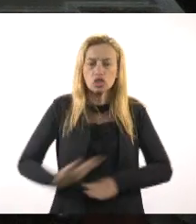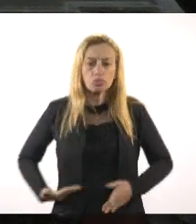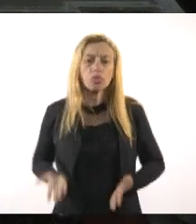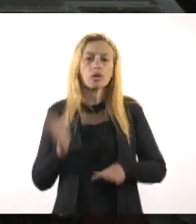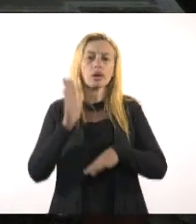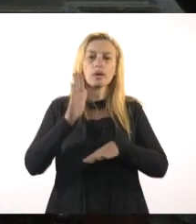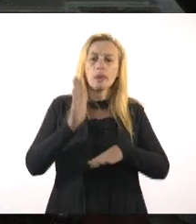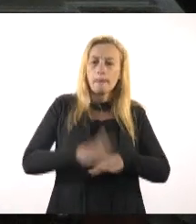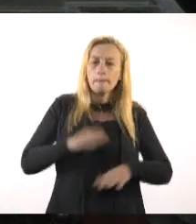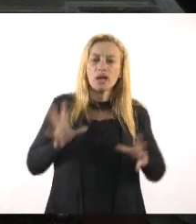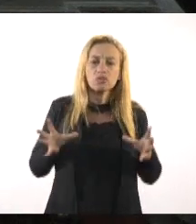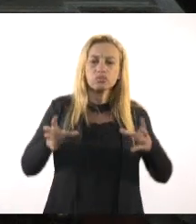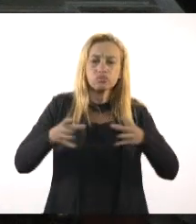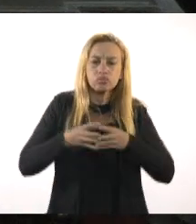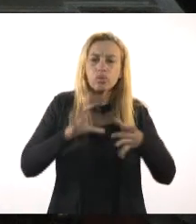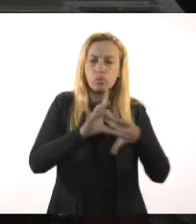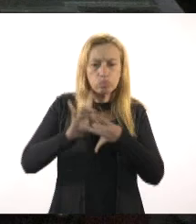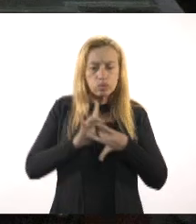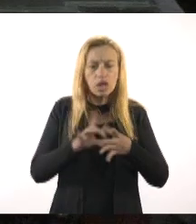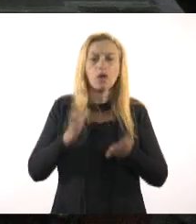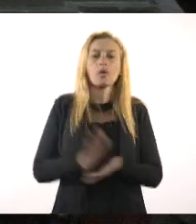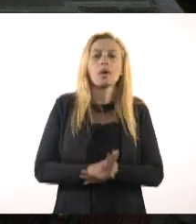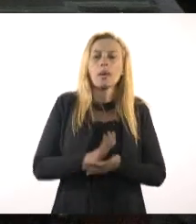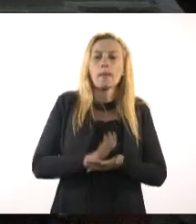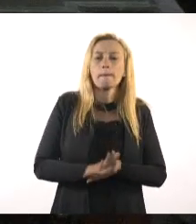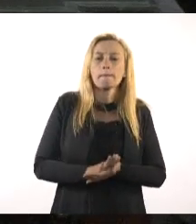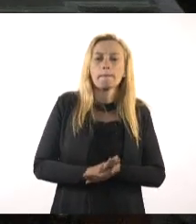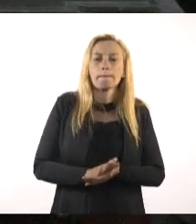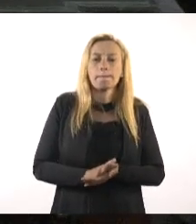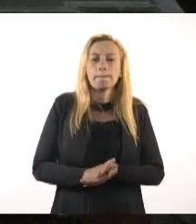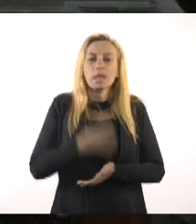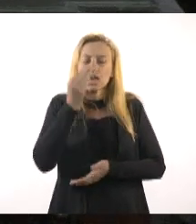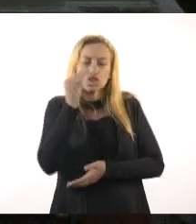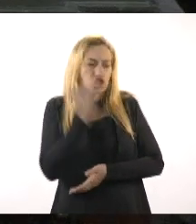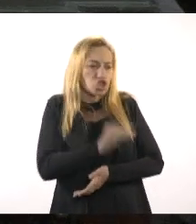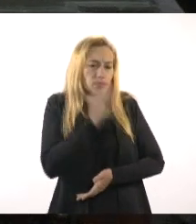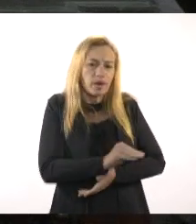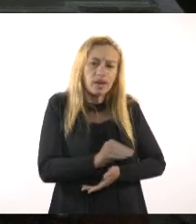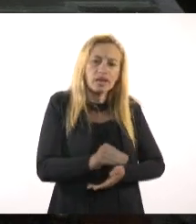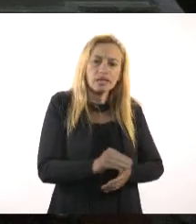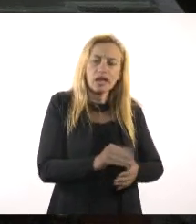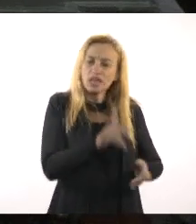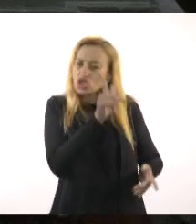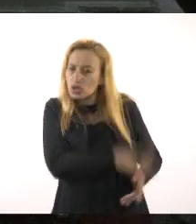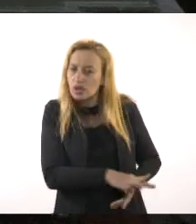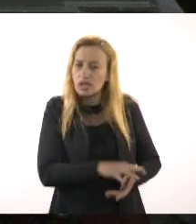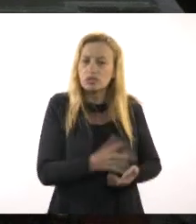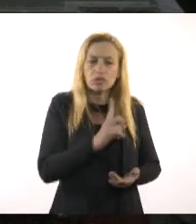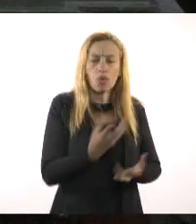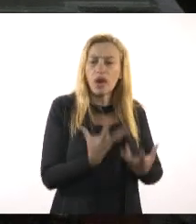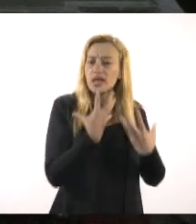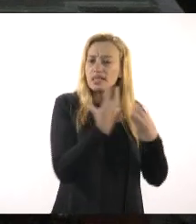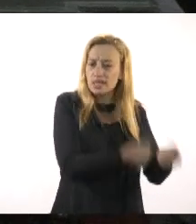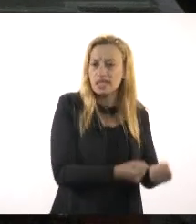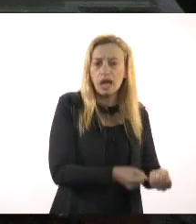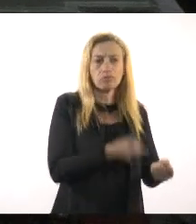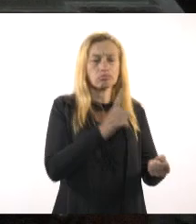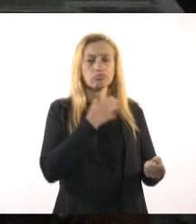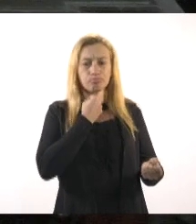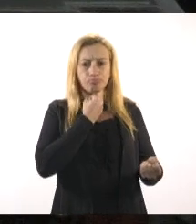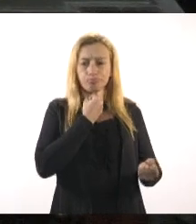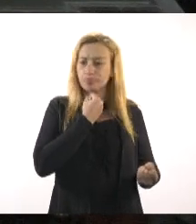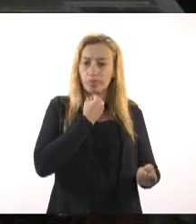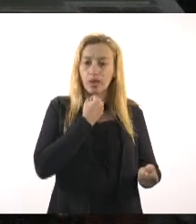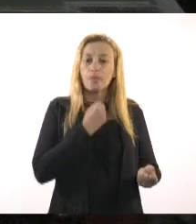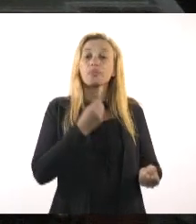mais fraternas, de termos políticas públicas que negam a ganância, a indiferença, para não aceitarmos e não nos calarmos, para